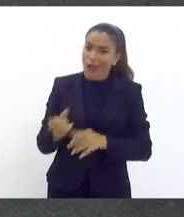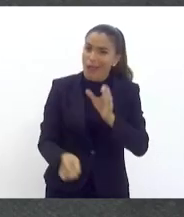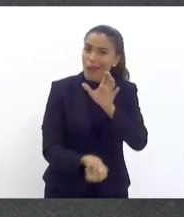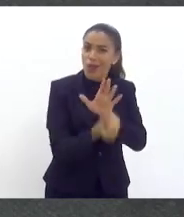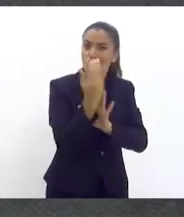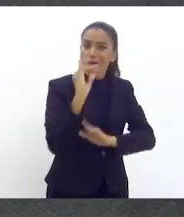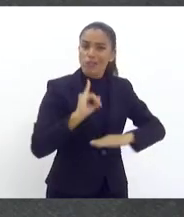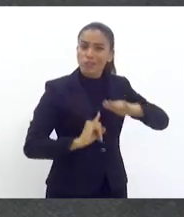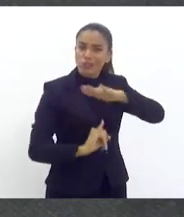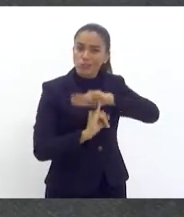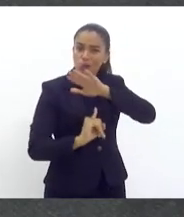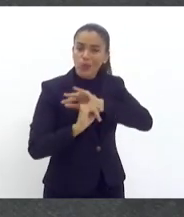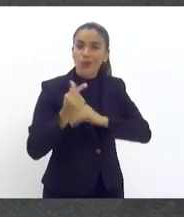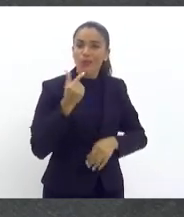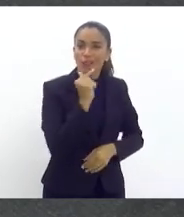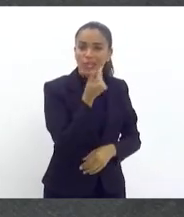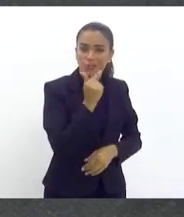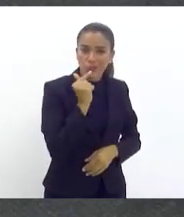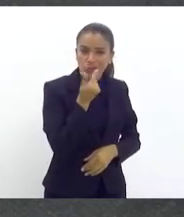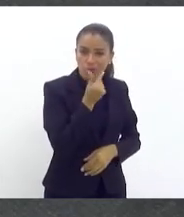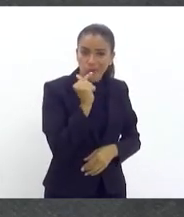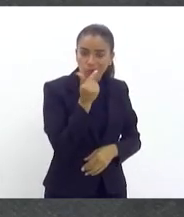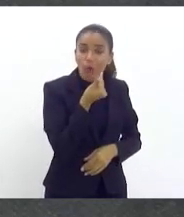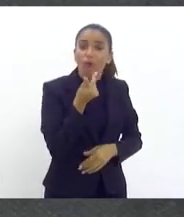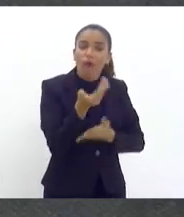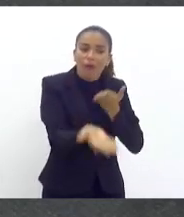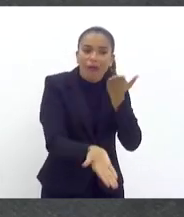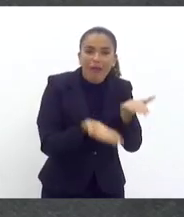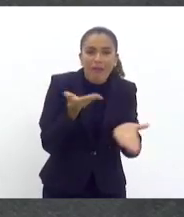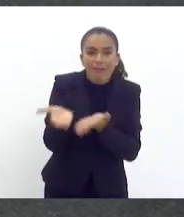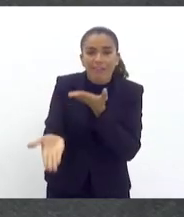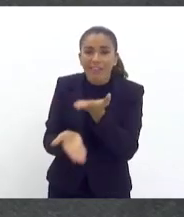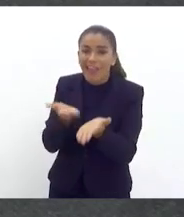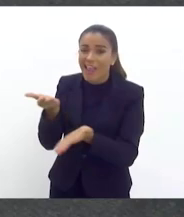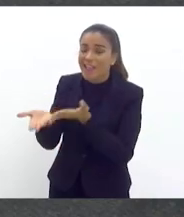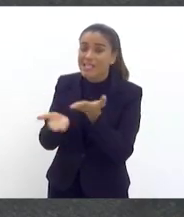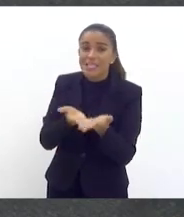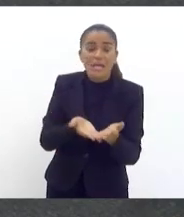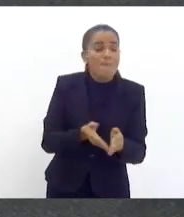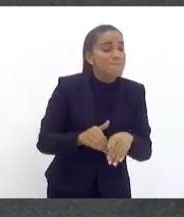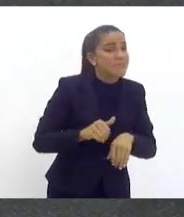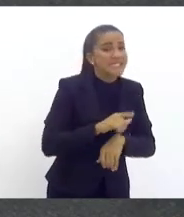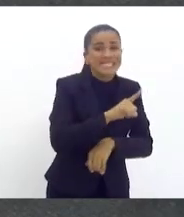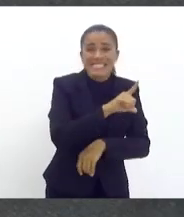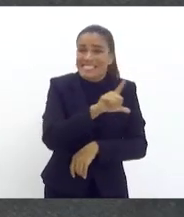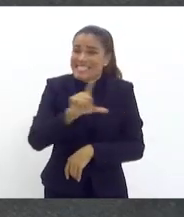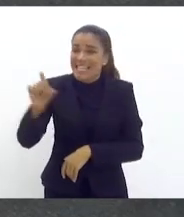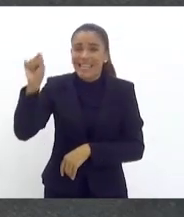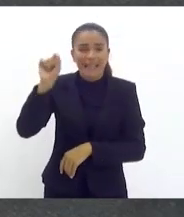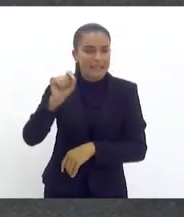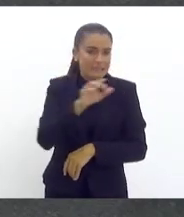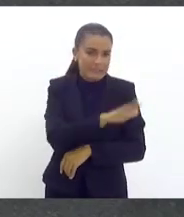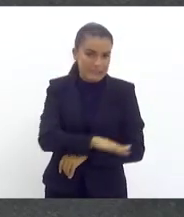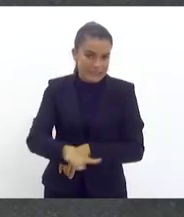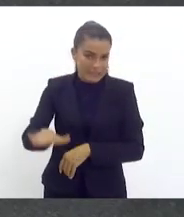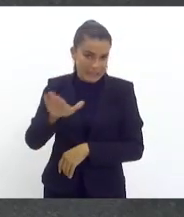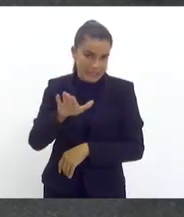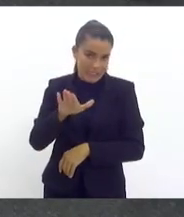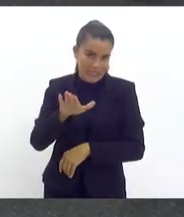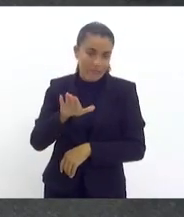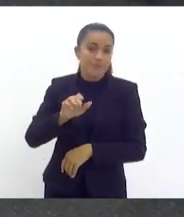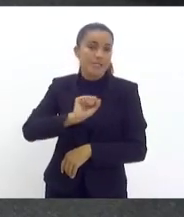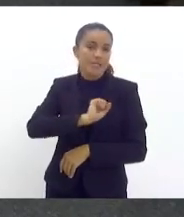um Instituto Vinícius Júnior, que atende centenas de crianças no estado do Rio de Janeiro, nossa amada